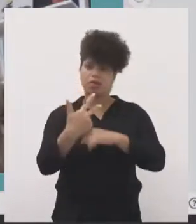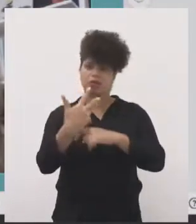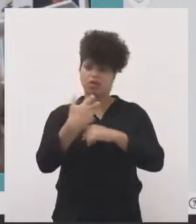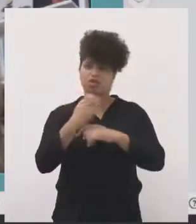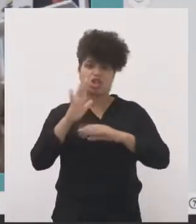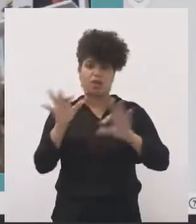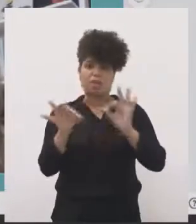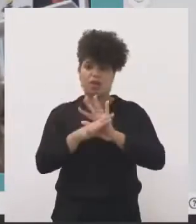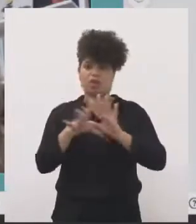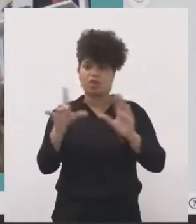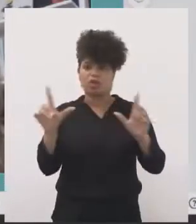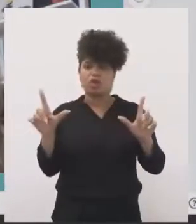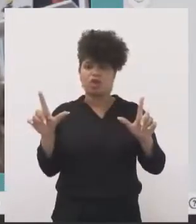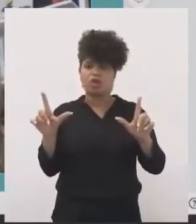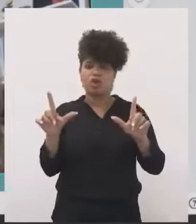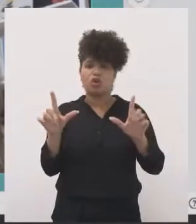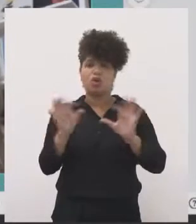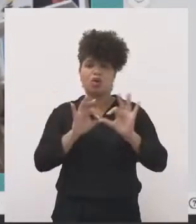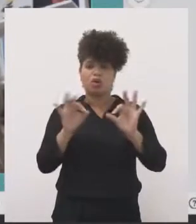incluir